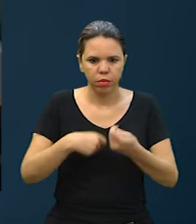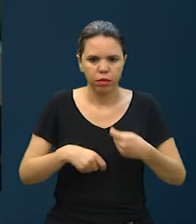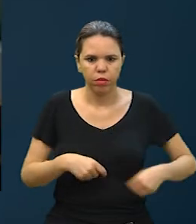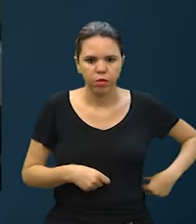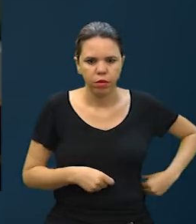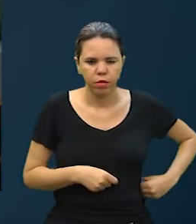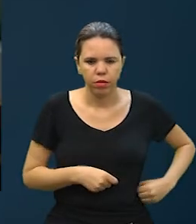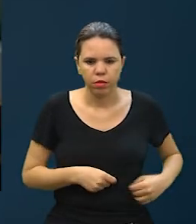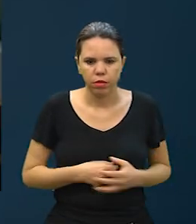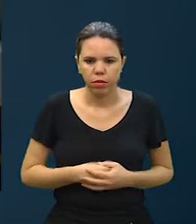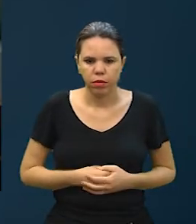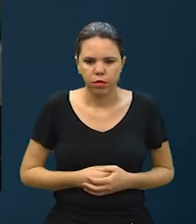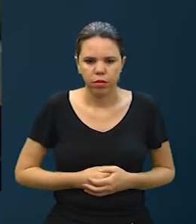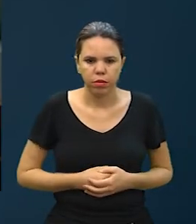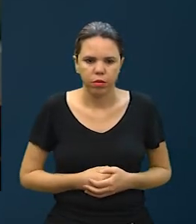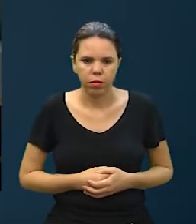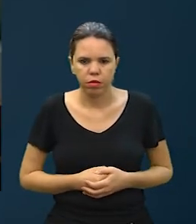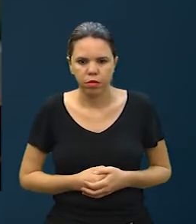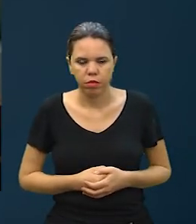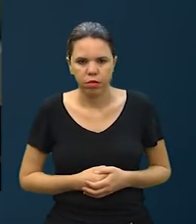negócio,